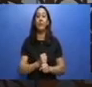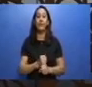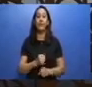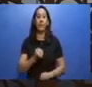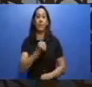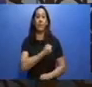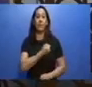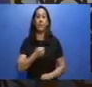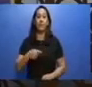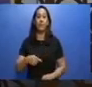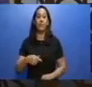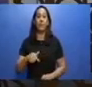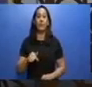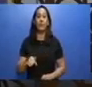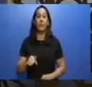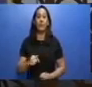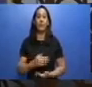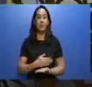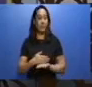só. Vamos lá.